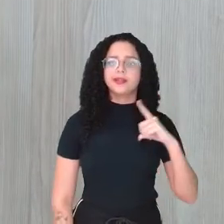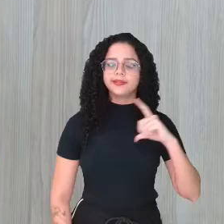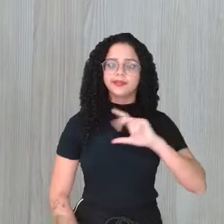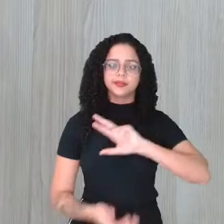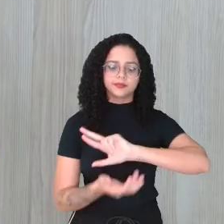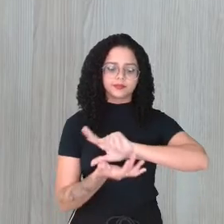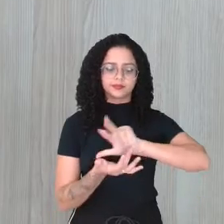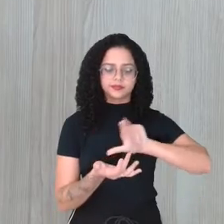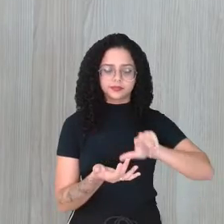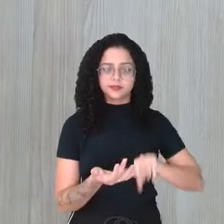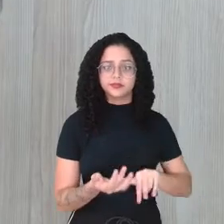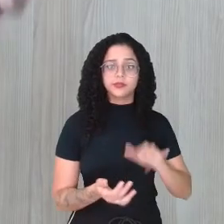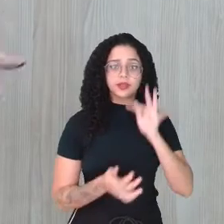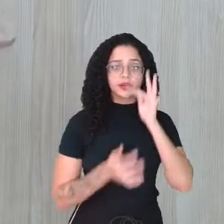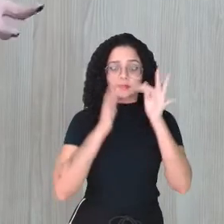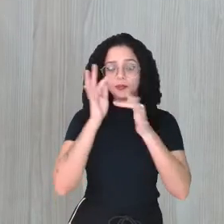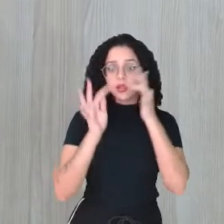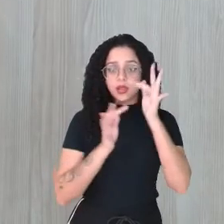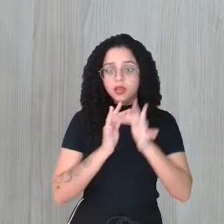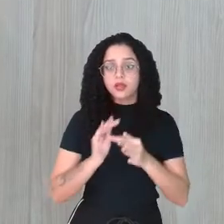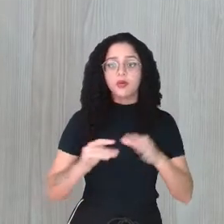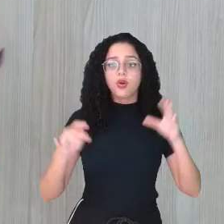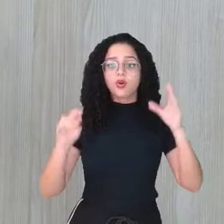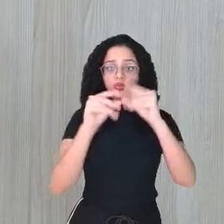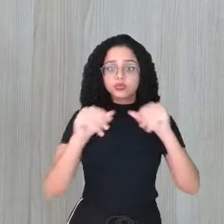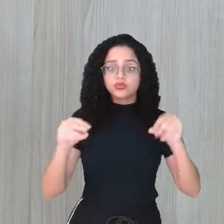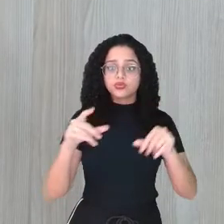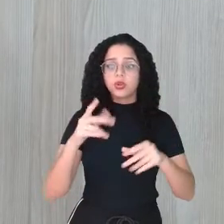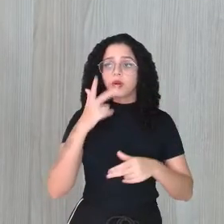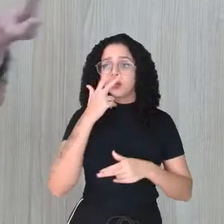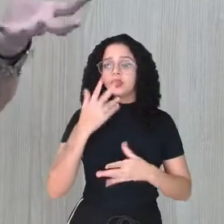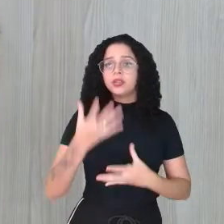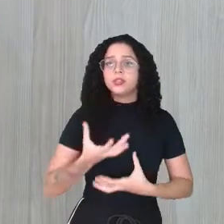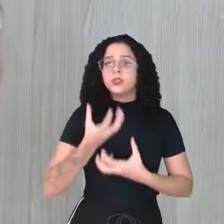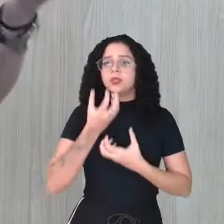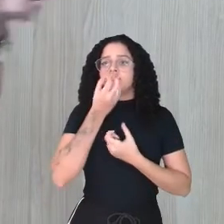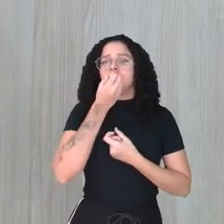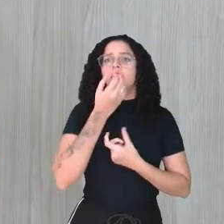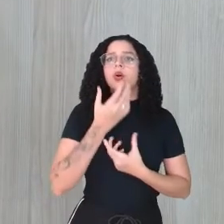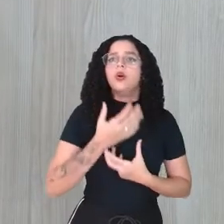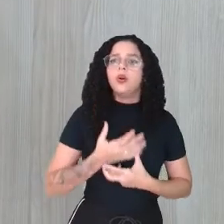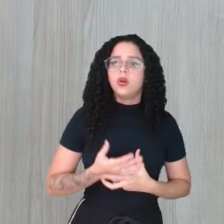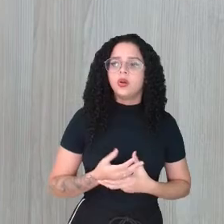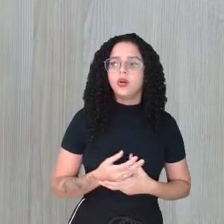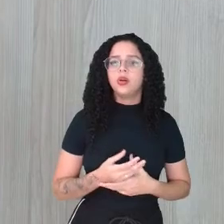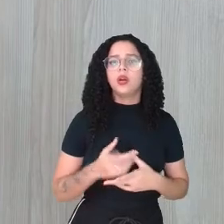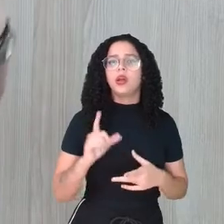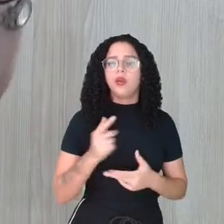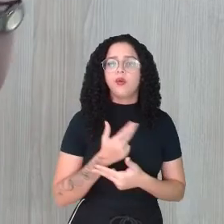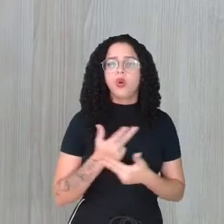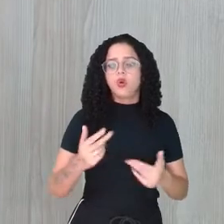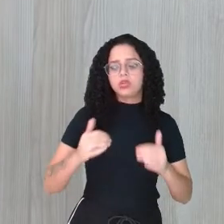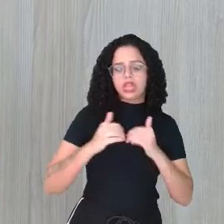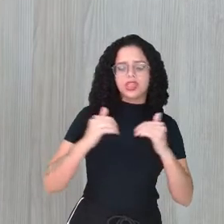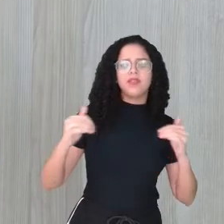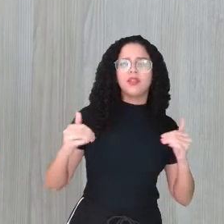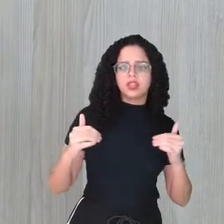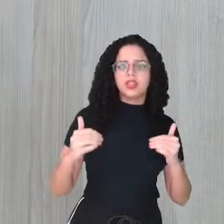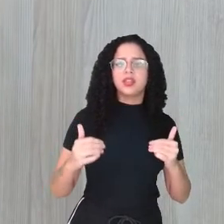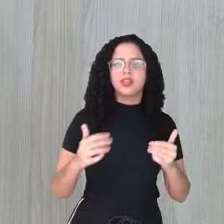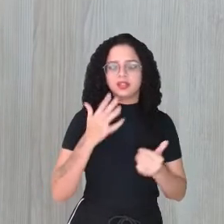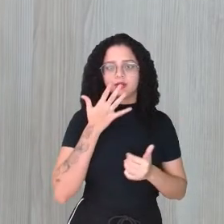de plantas também, para que o solo tenha um respiro, né? Que seja uma coisa, né, dividida ali,